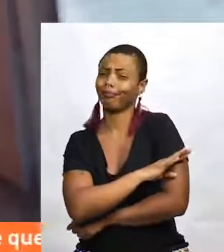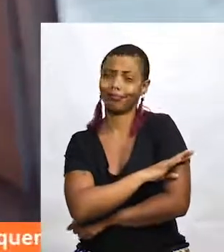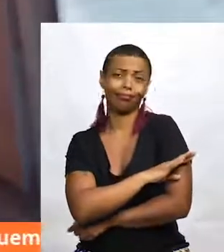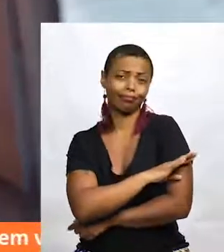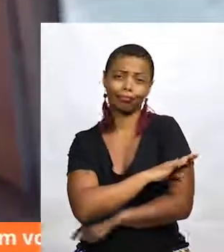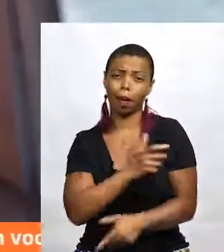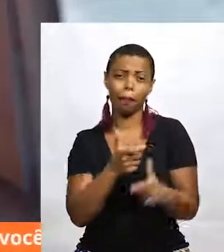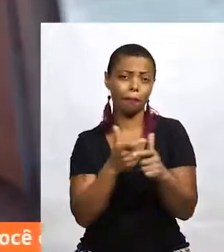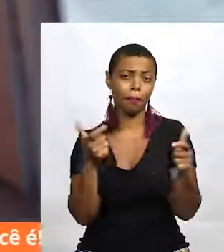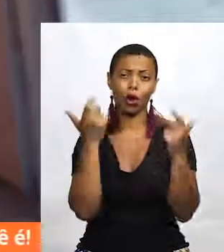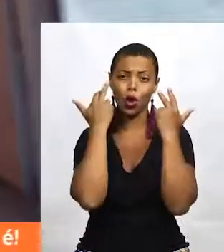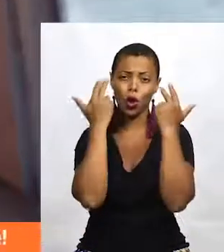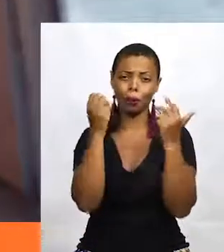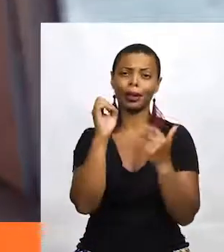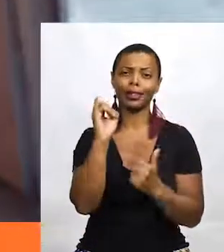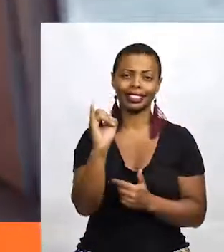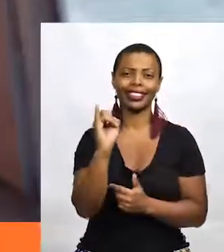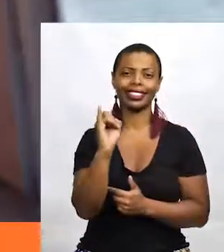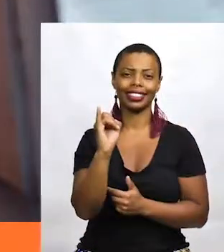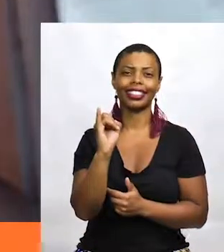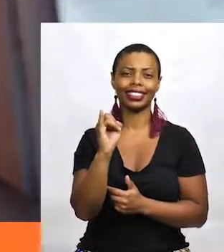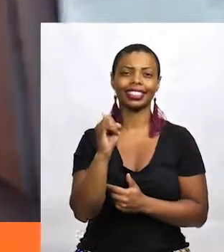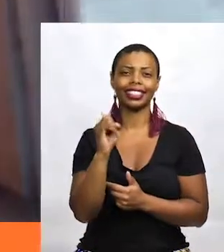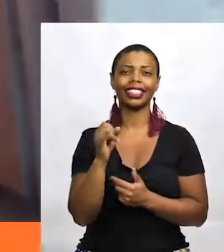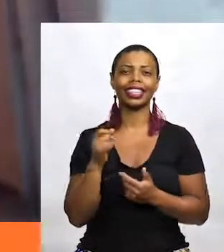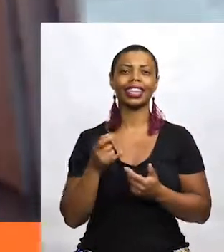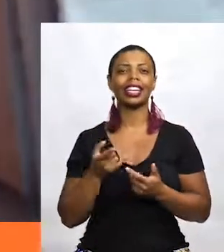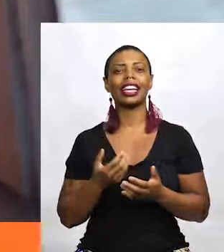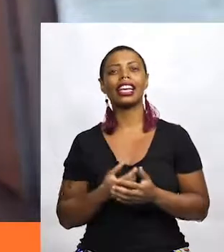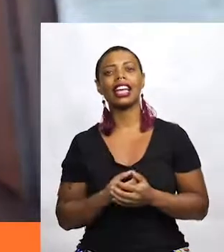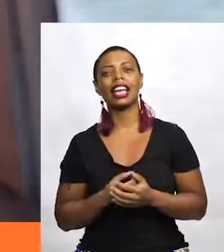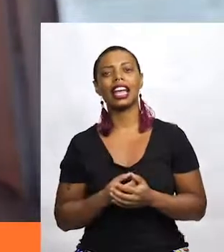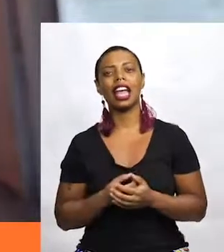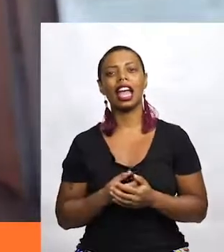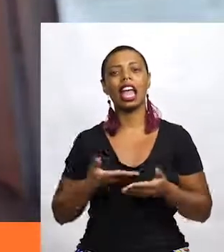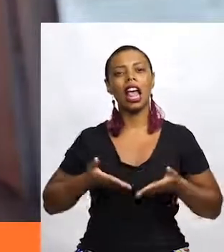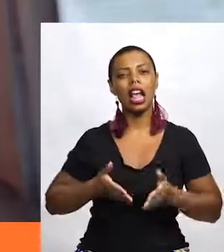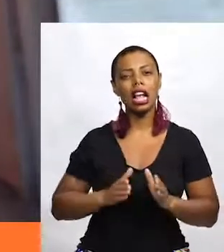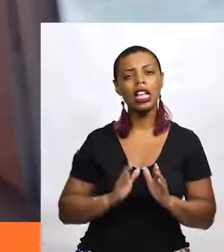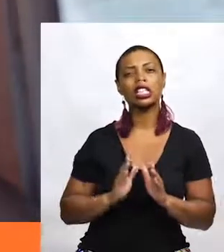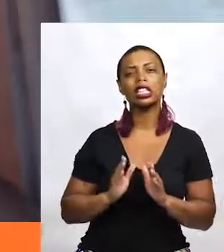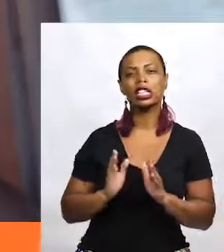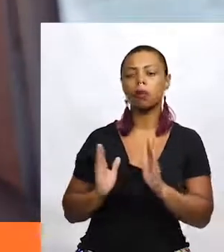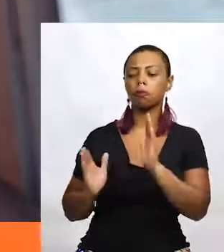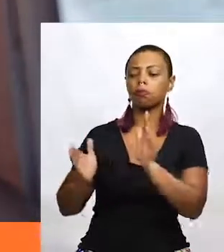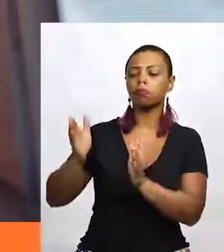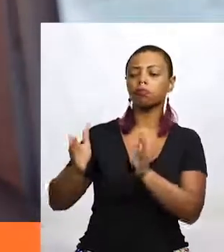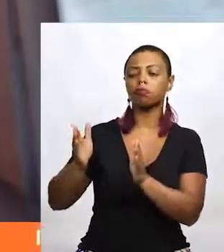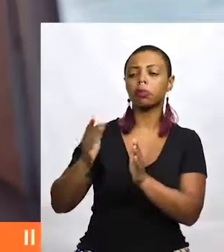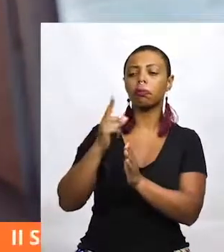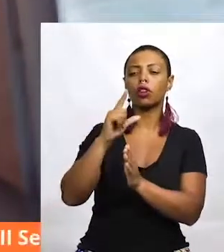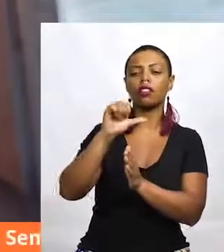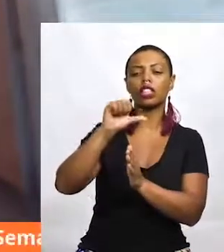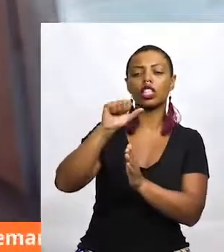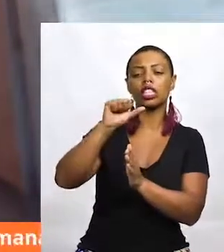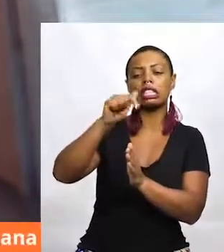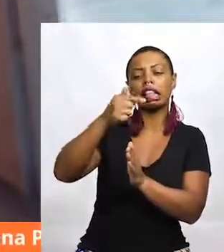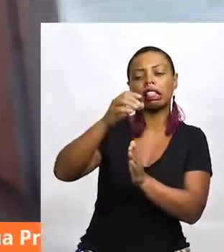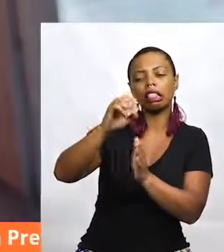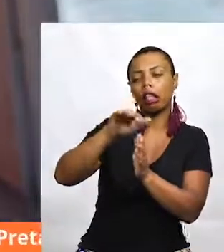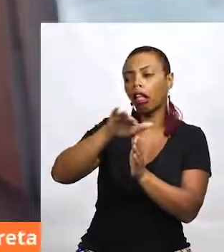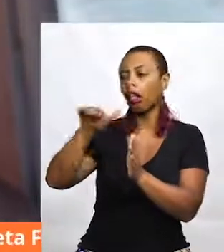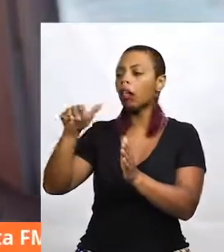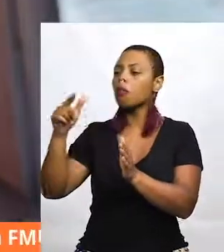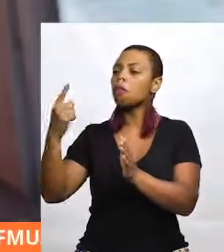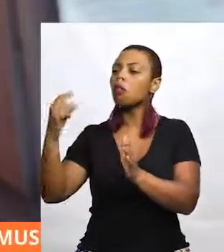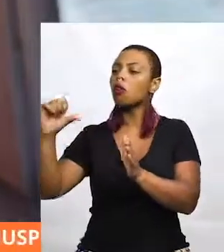para aqueles que são filhos, nascidos em 80, 70 e pouco, porque, para quem não sabe, até